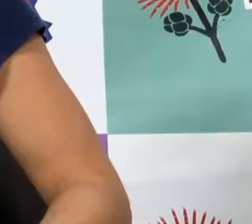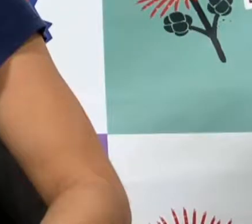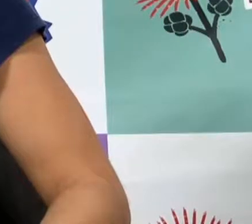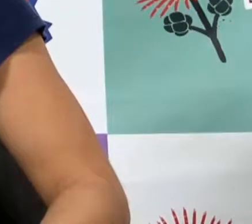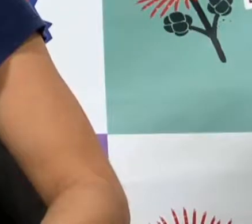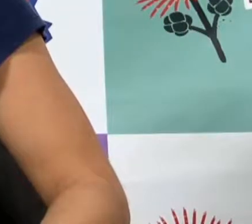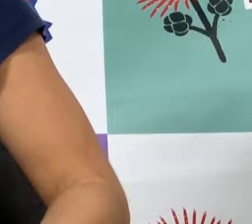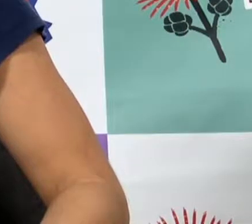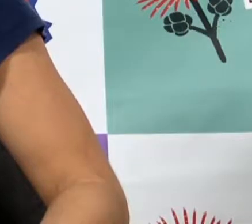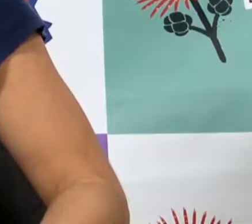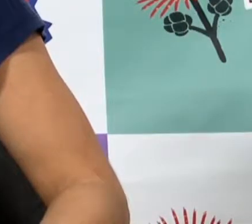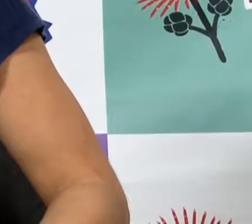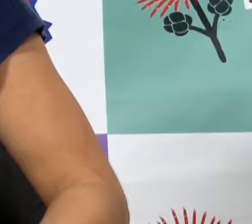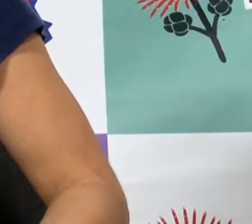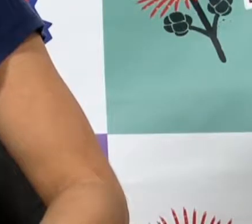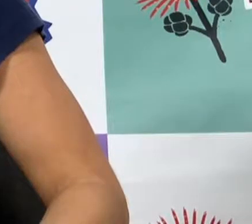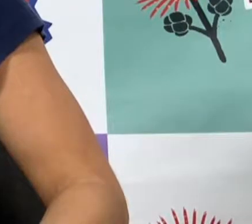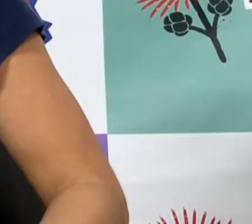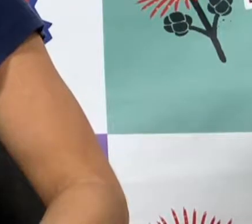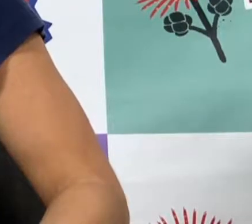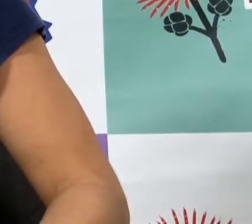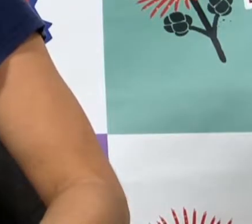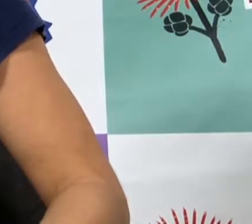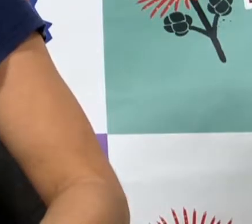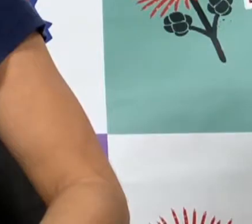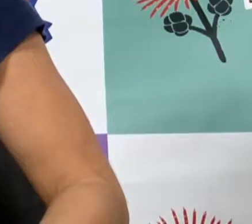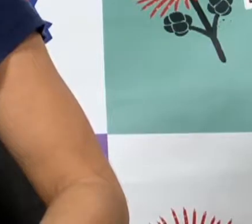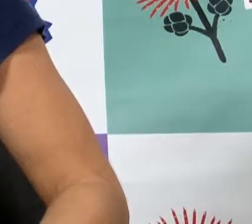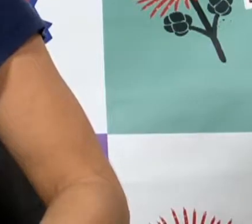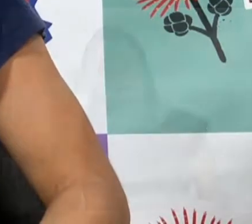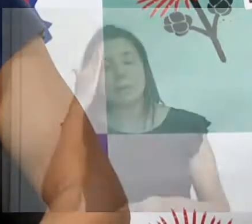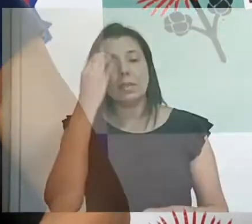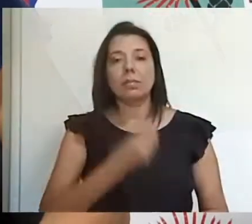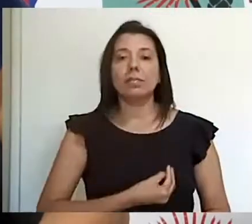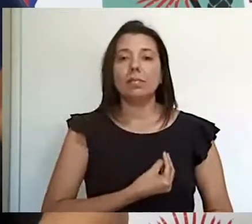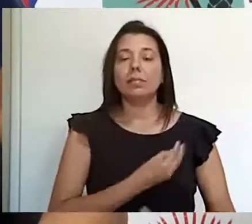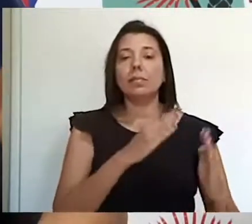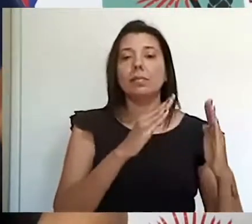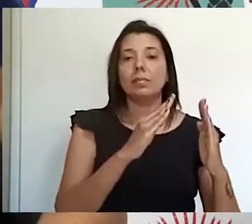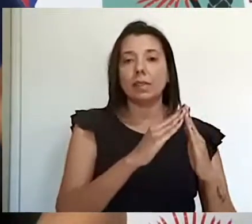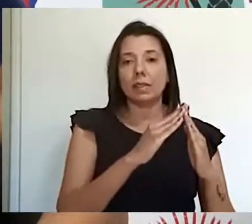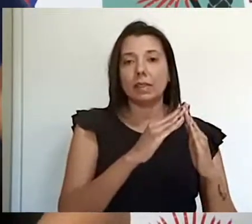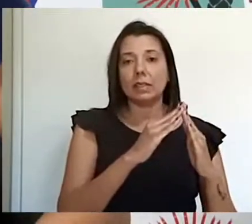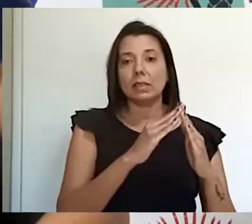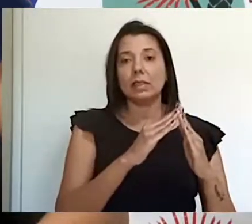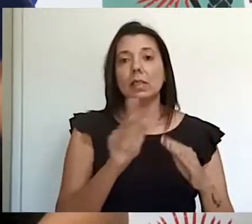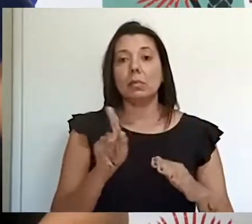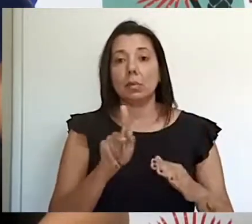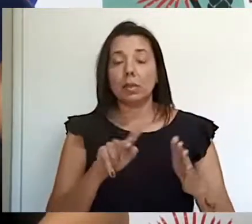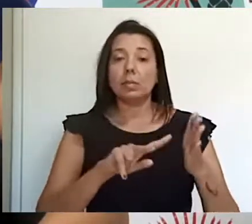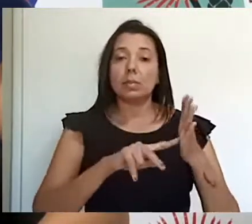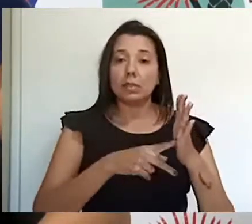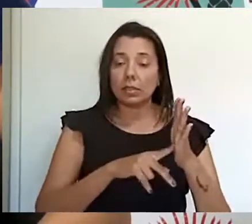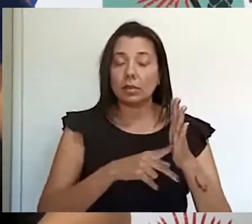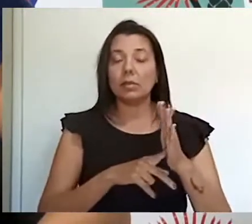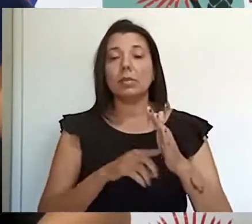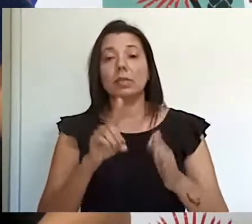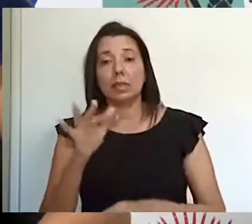Olá, bem-vindo a mais um programa Saber Viver em Casa, programa do Sindicato dos Professores do Distrito Federal. E